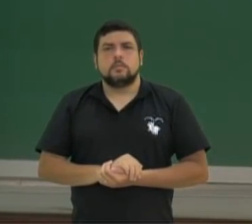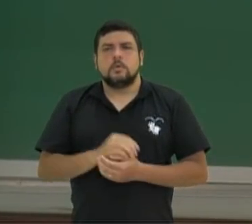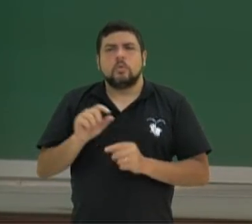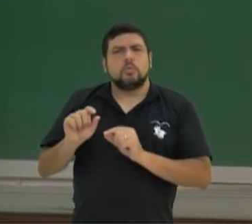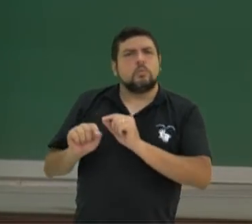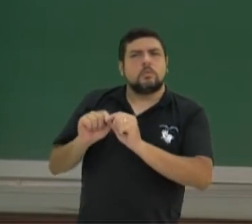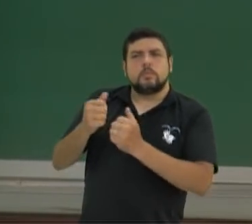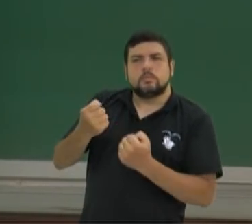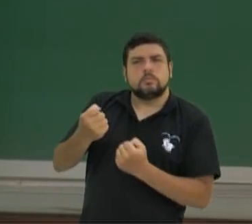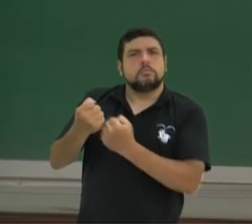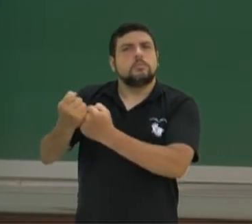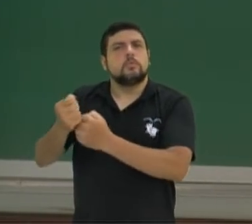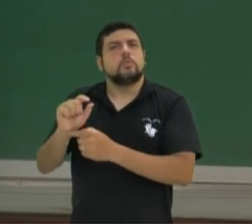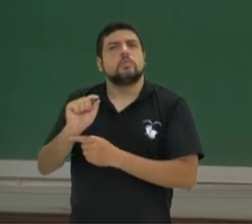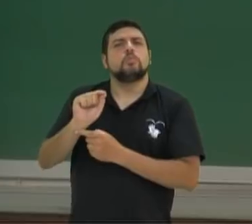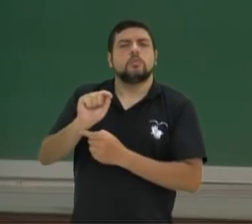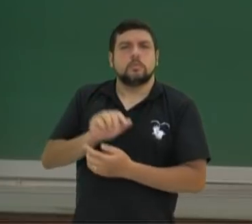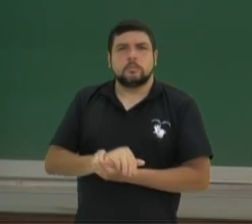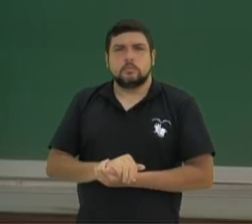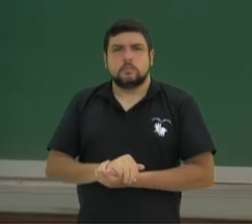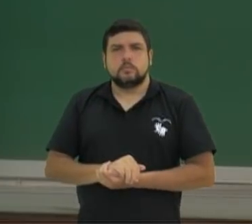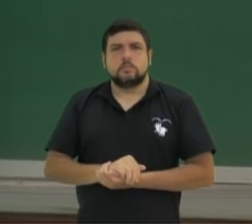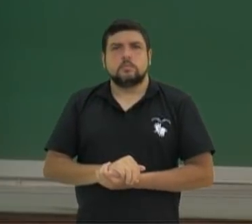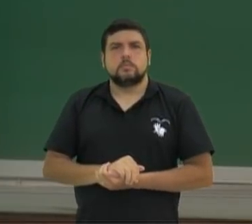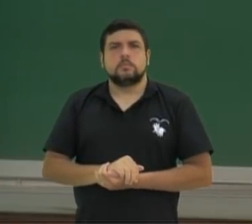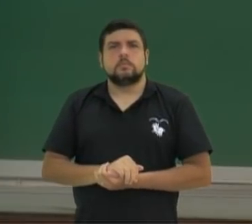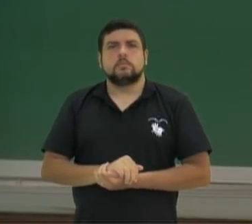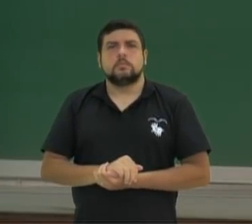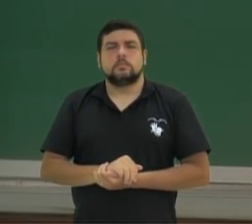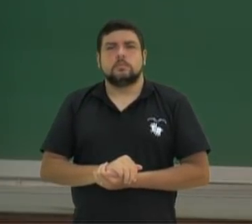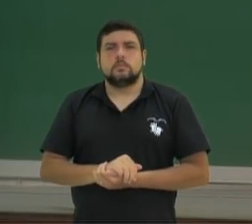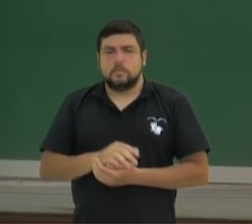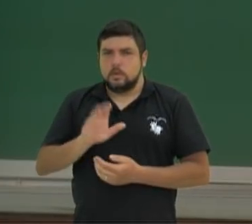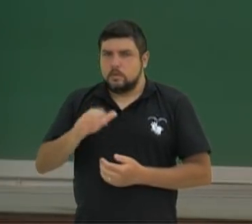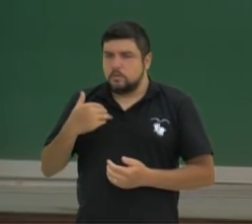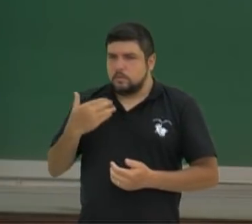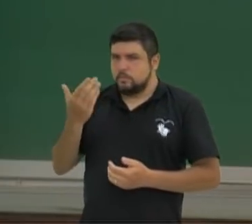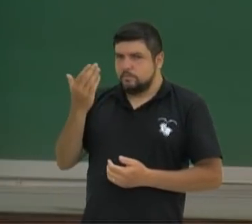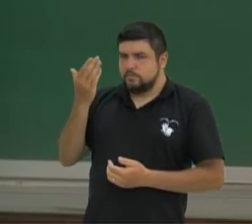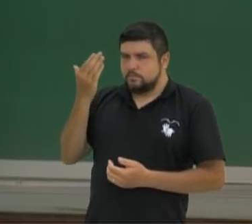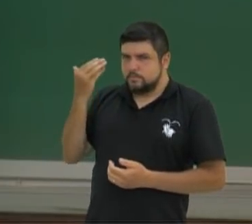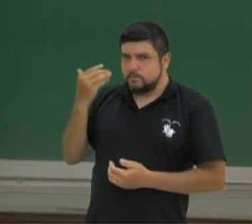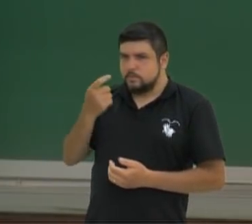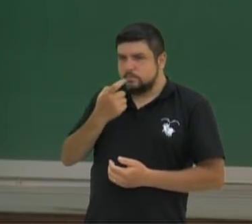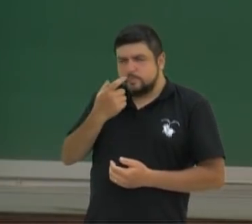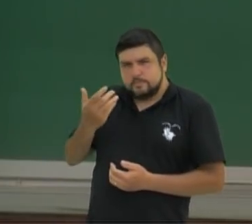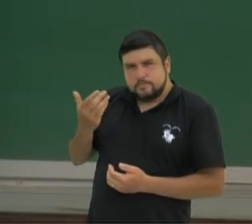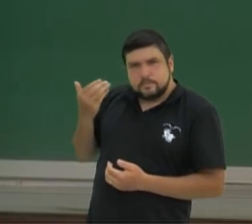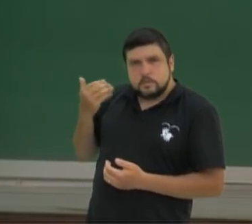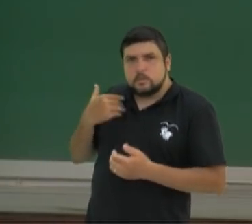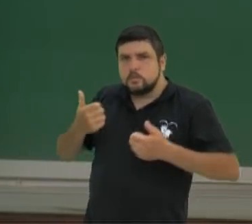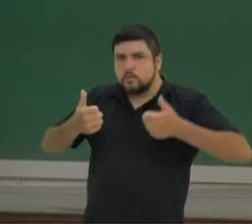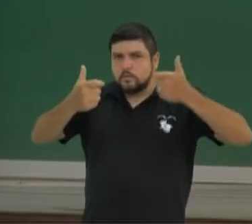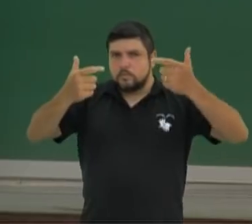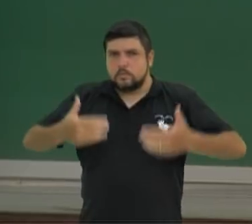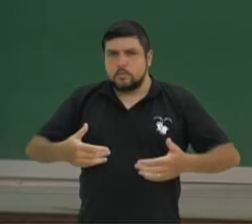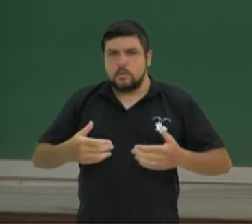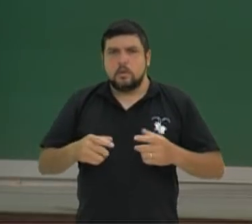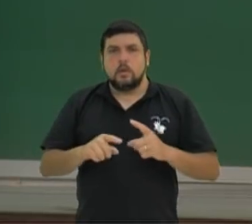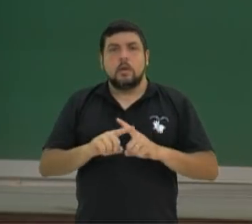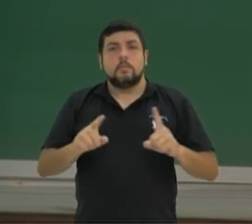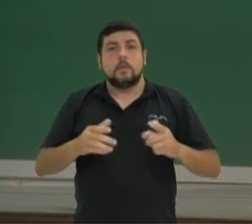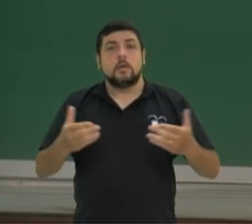Who does Malala fight for? Para quem a Malala luta? E who